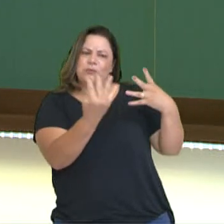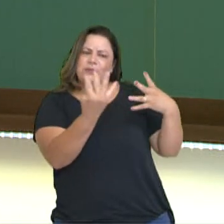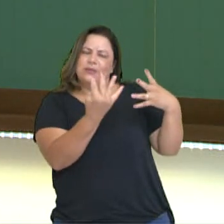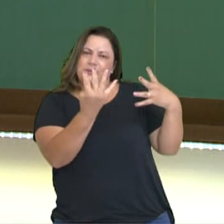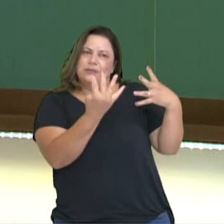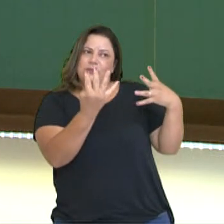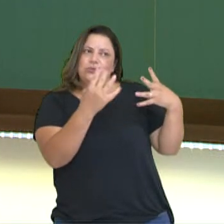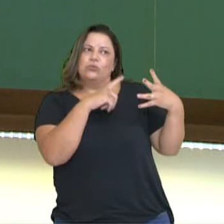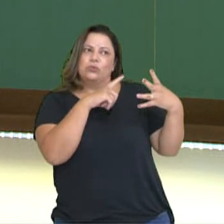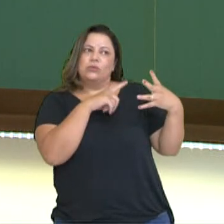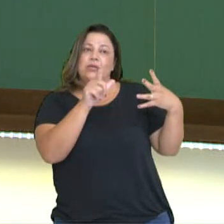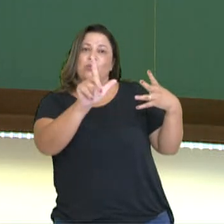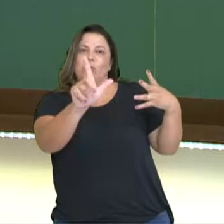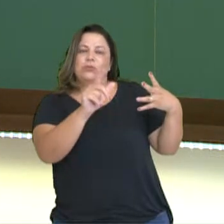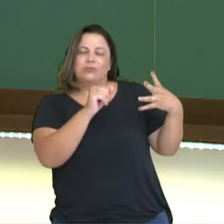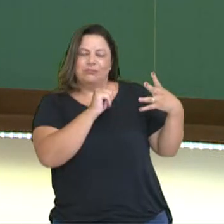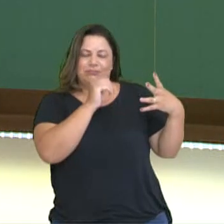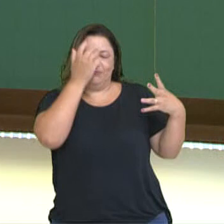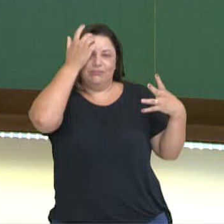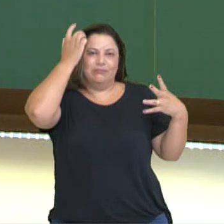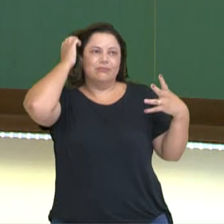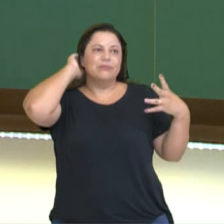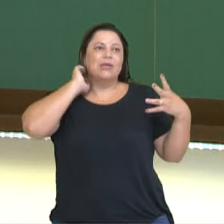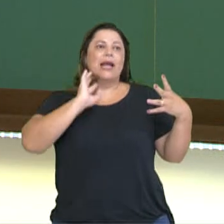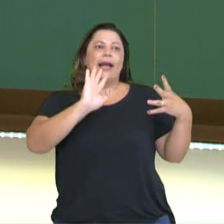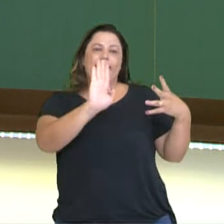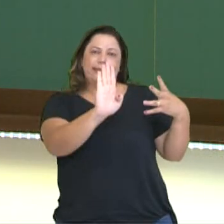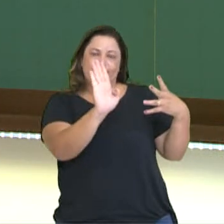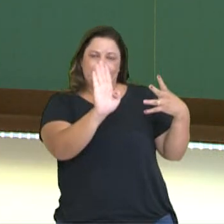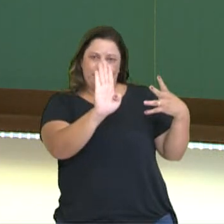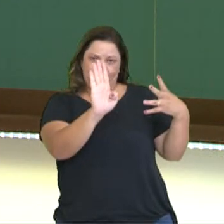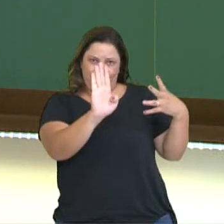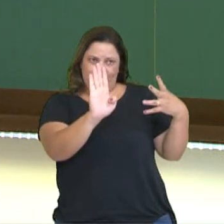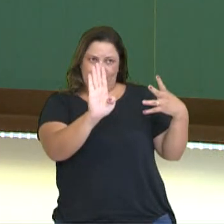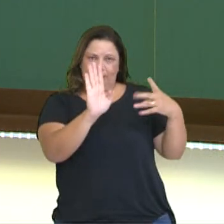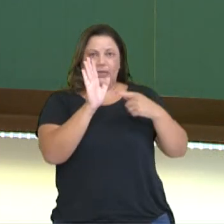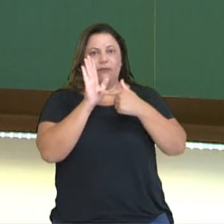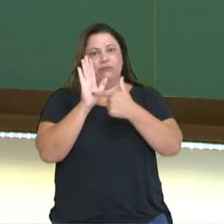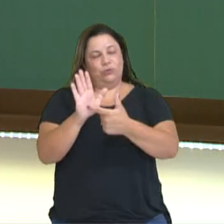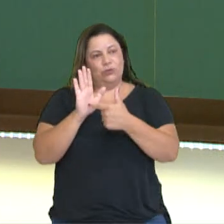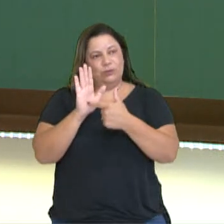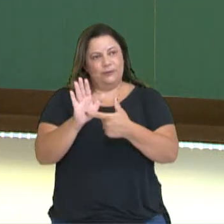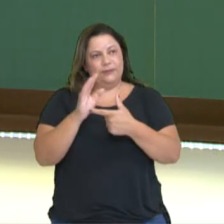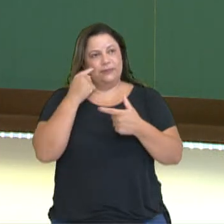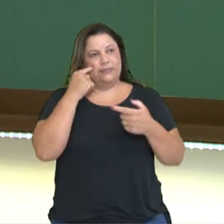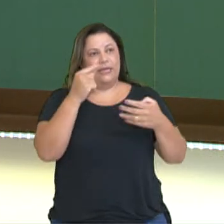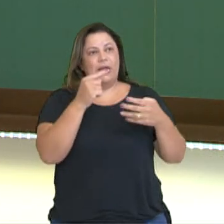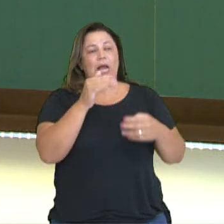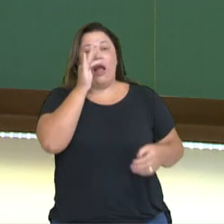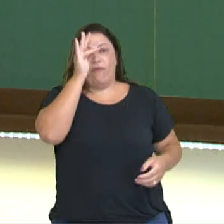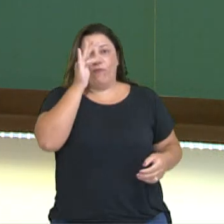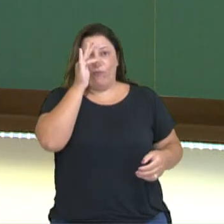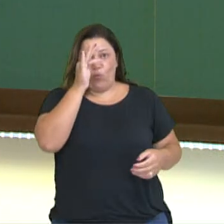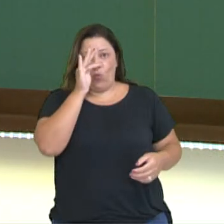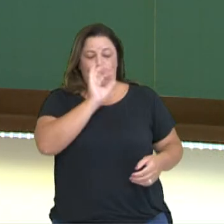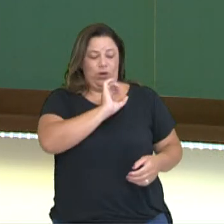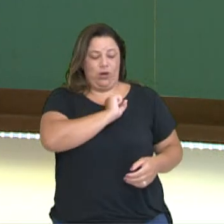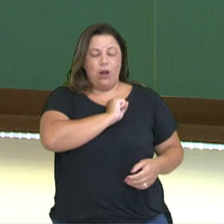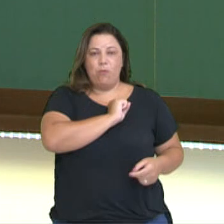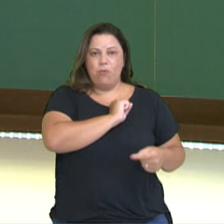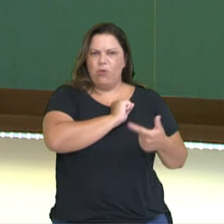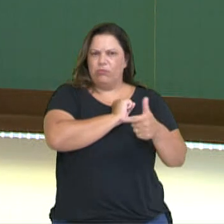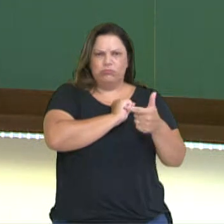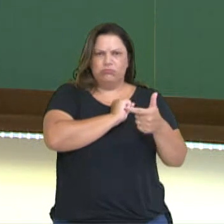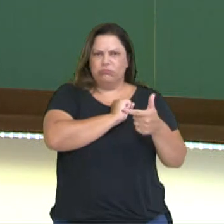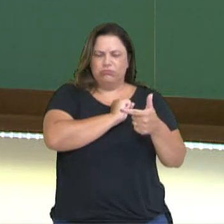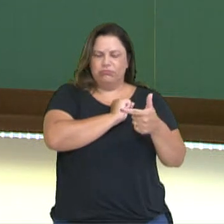ó. Tá? Essa letra B aparece aqui, né? Essa daqui, ó, flor e amor, não apareceram